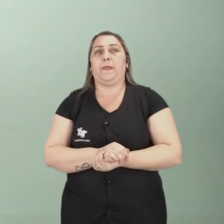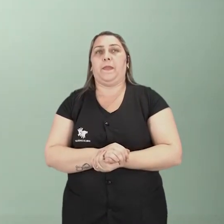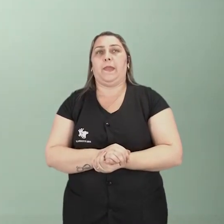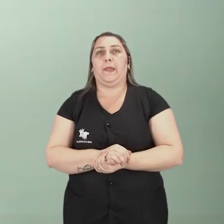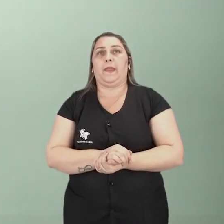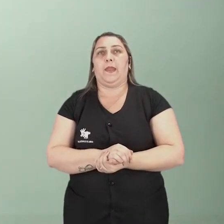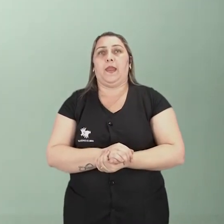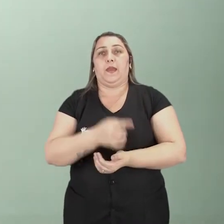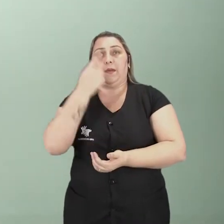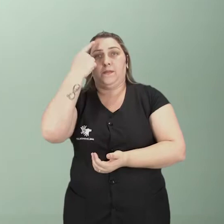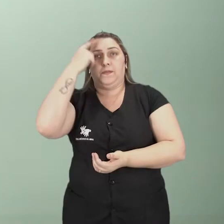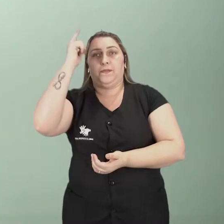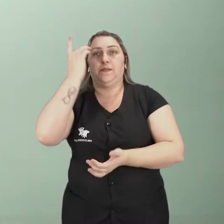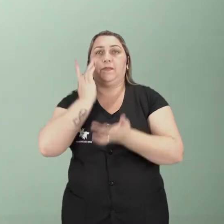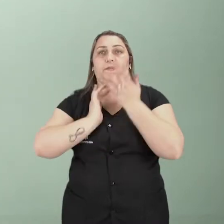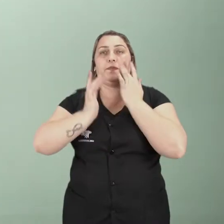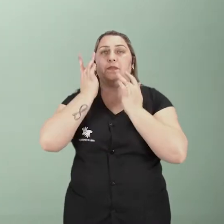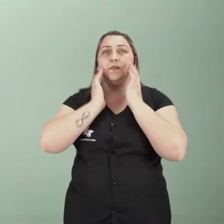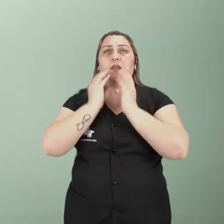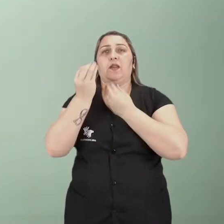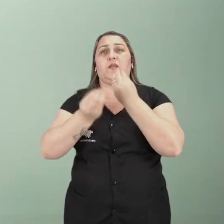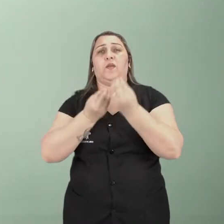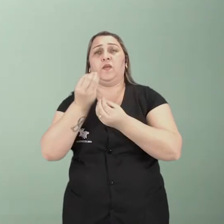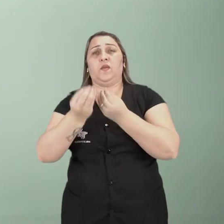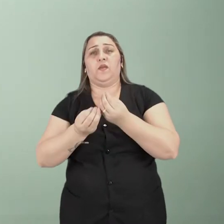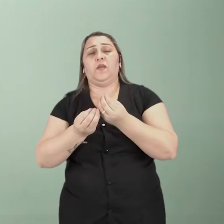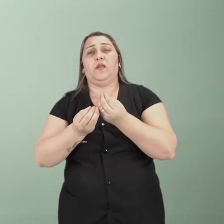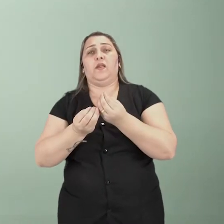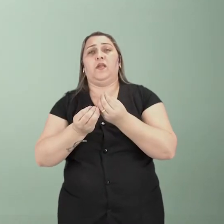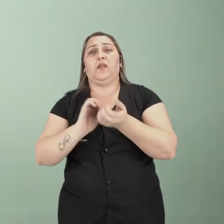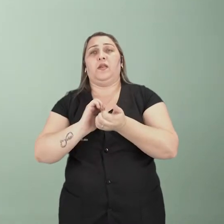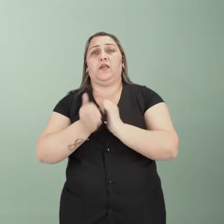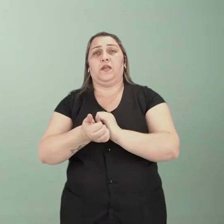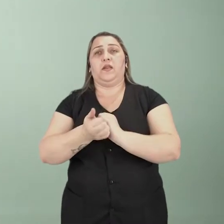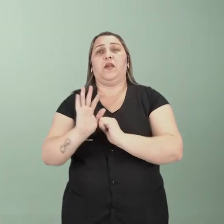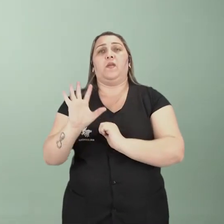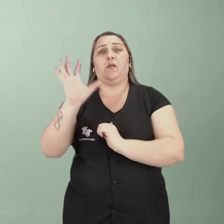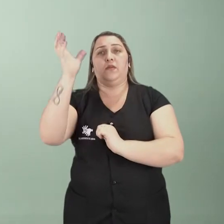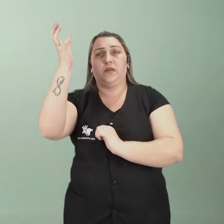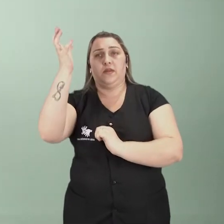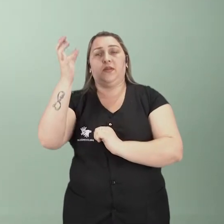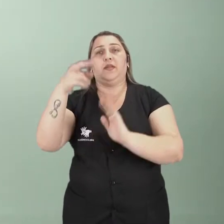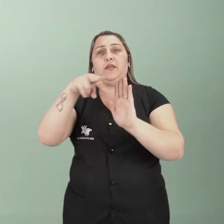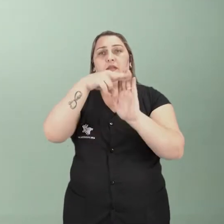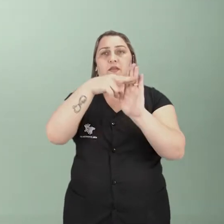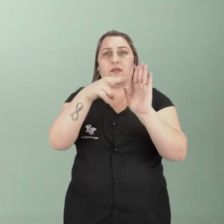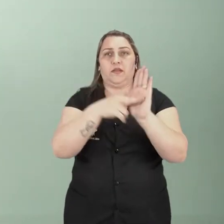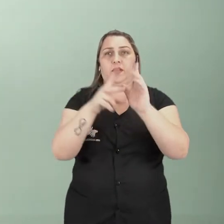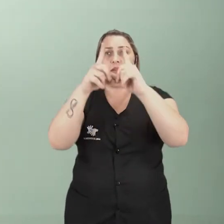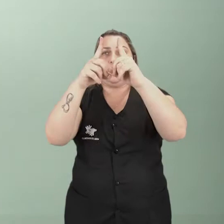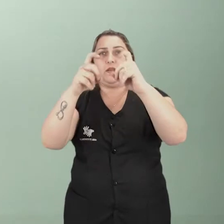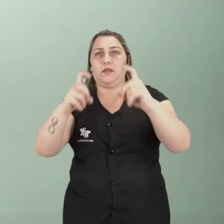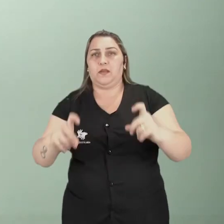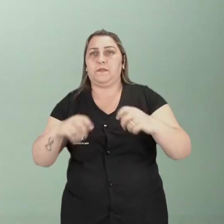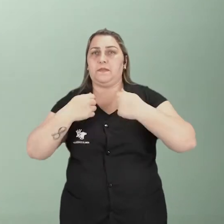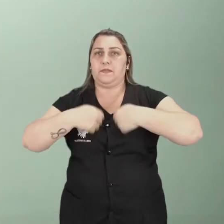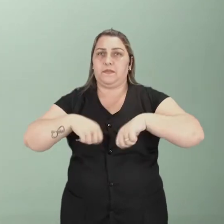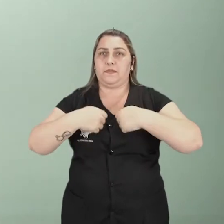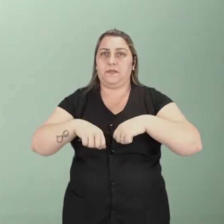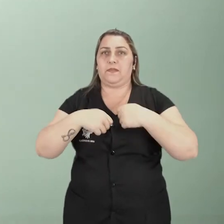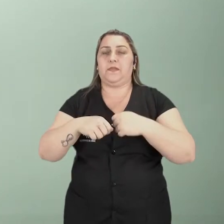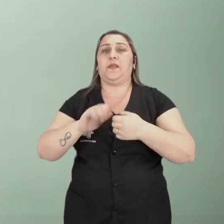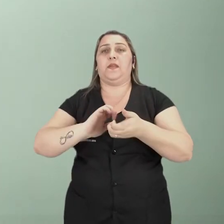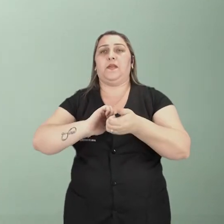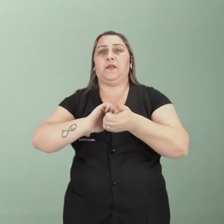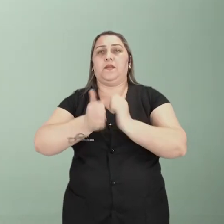e a improvisação no teatro. Como é que esses jogos deverão acontecer, as regras específicas que precisa para que esse